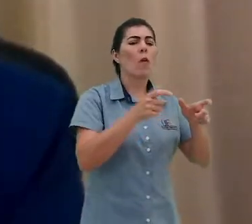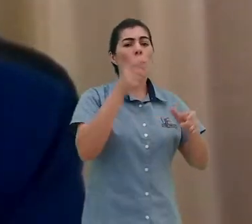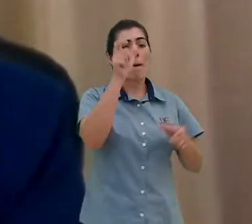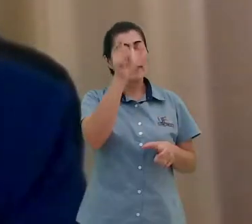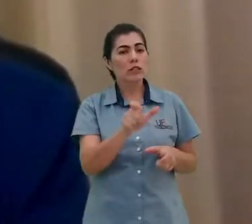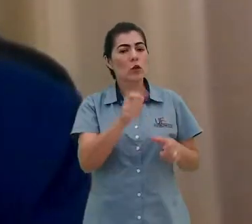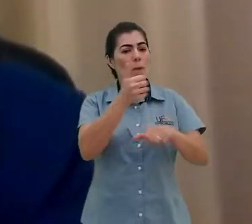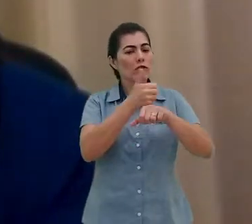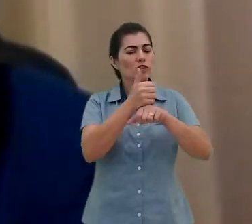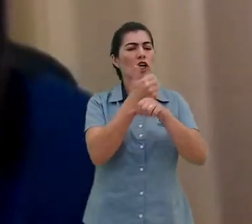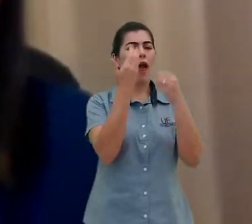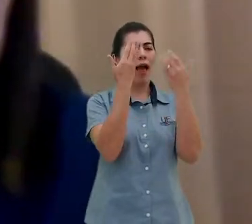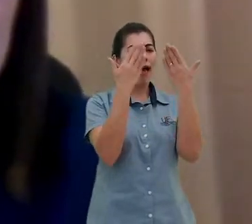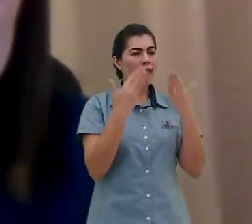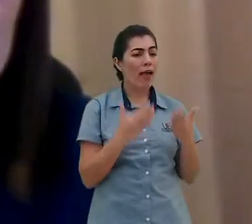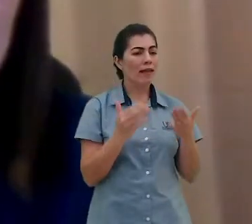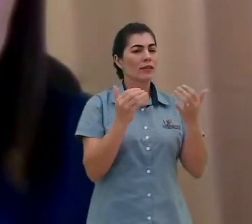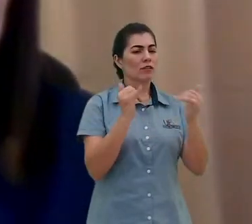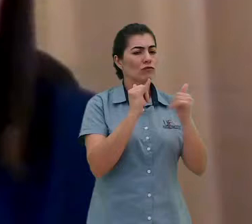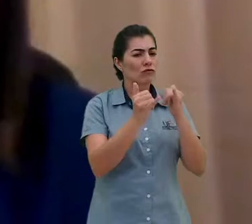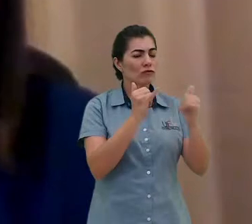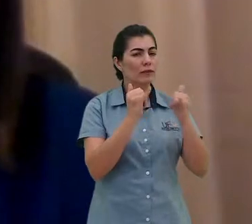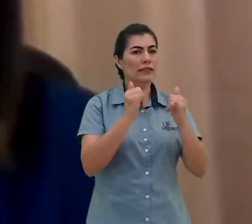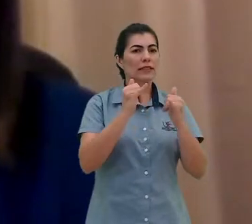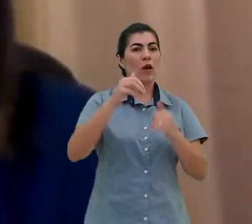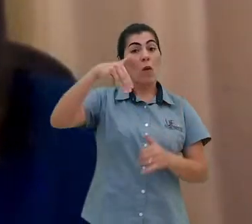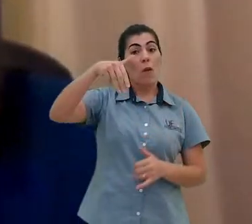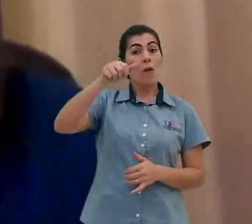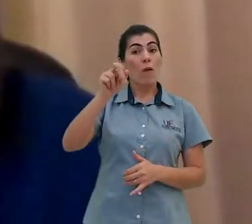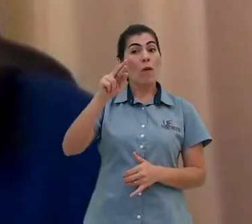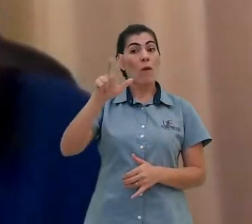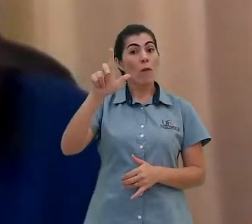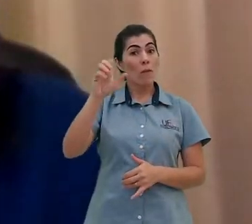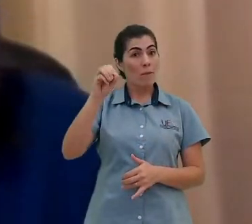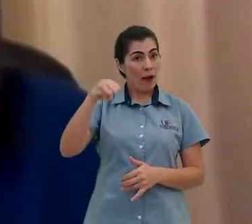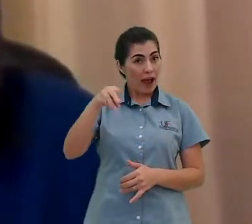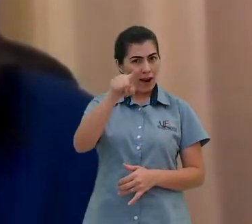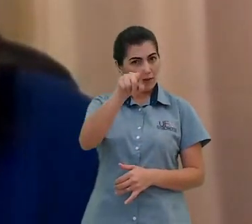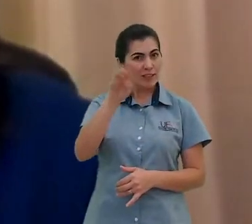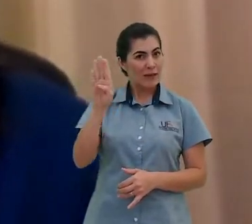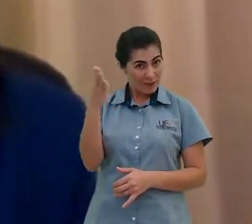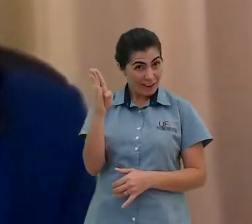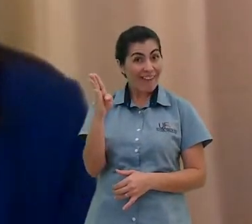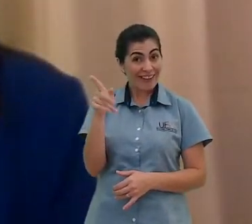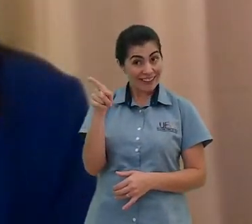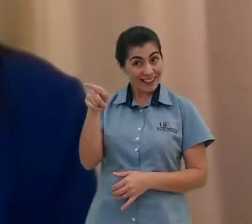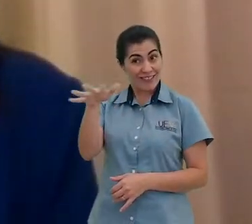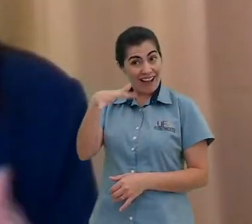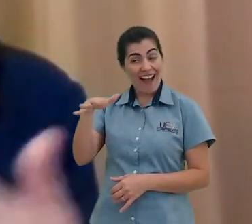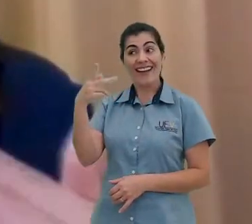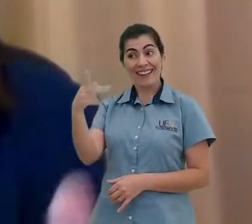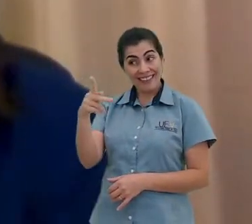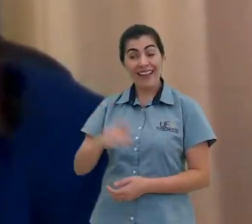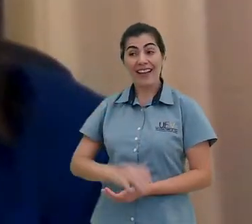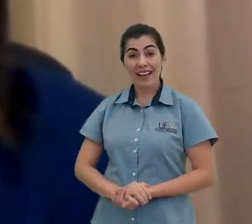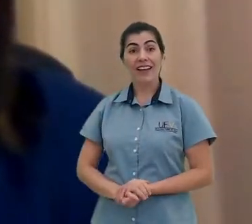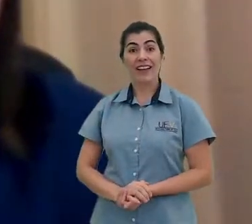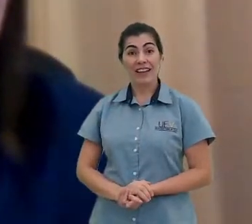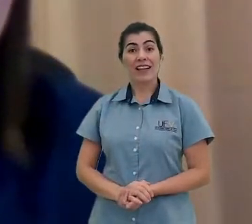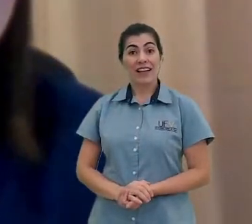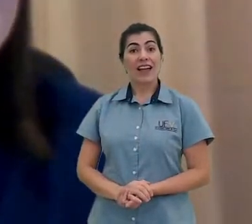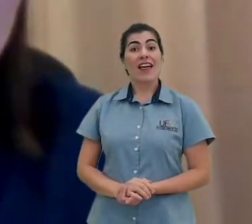dados, o Marlon, por exemplo, né, que está na parte de biológicas, né, Marlon, é biológicas a sua área. Isso. Trabalhar com uma pessoa